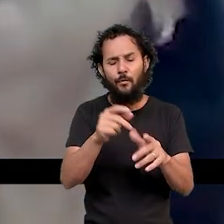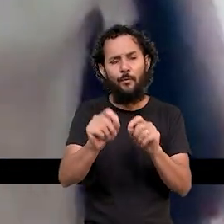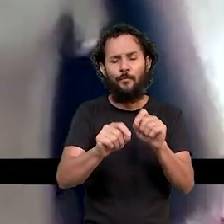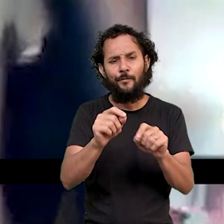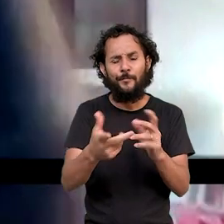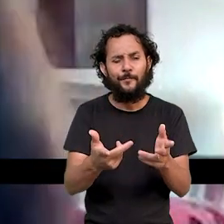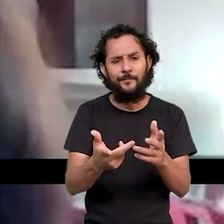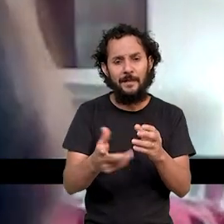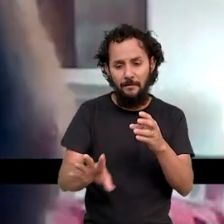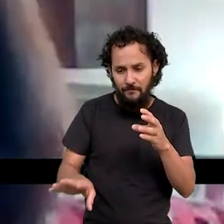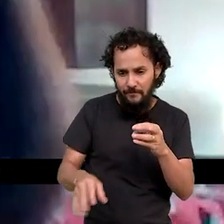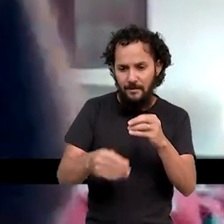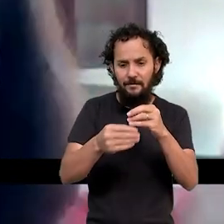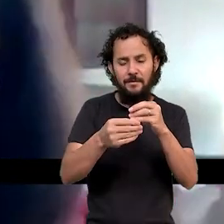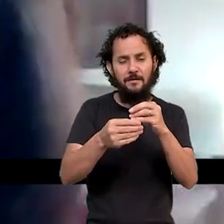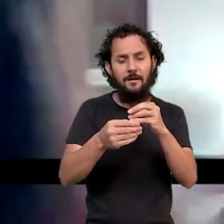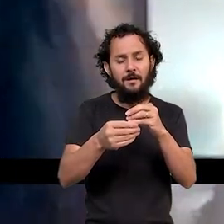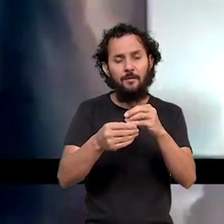sendo implementado